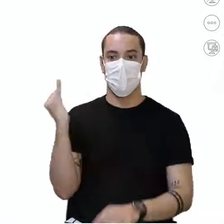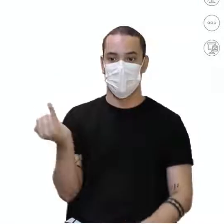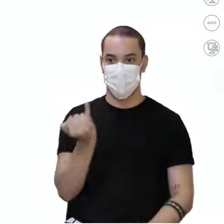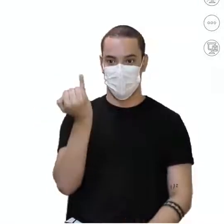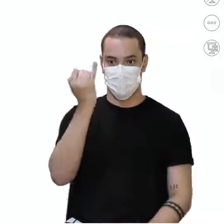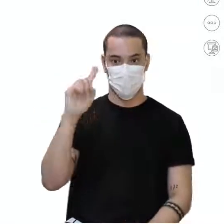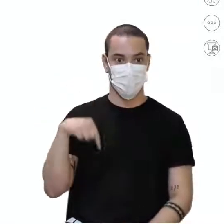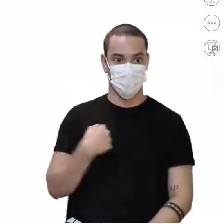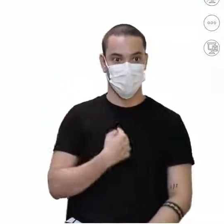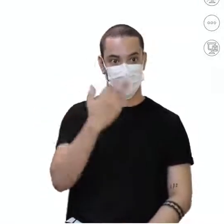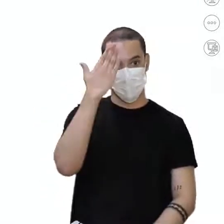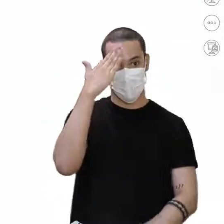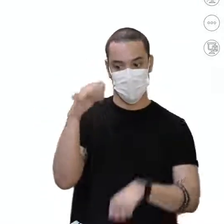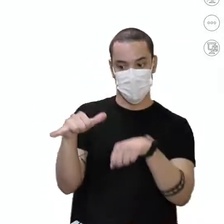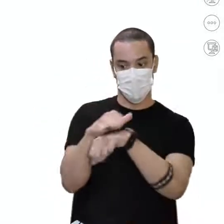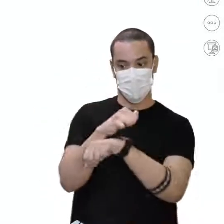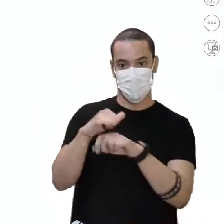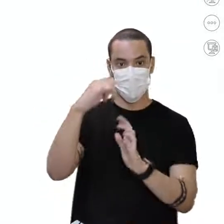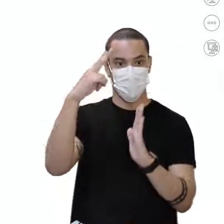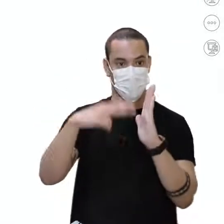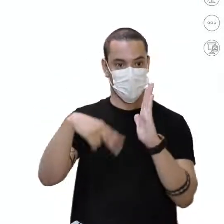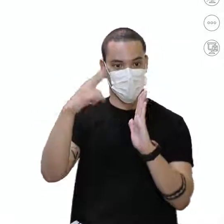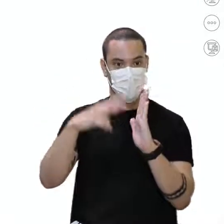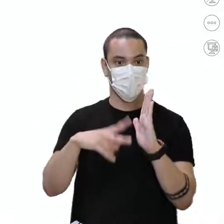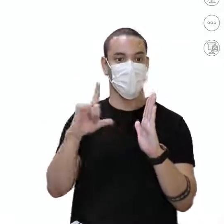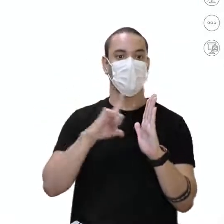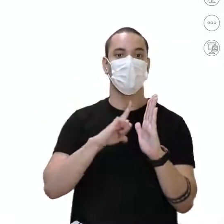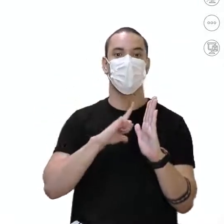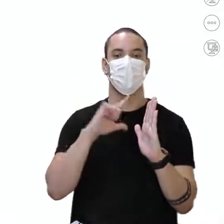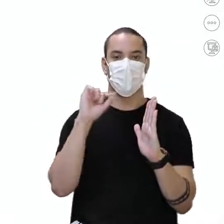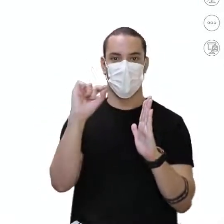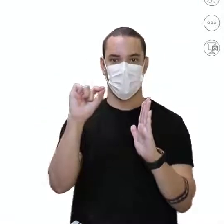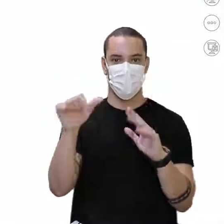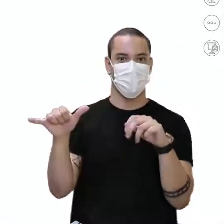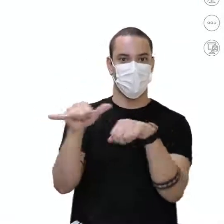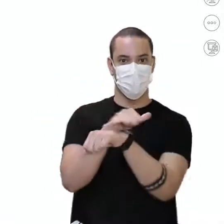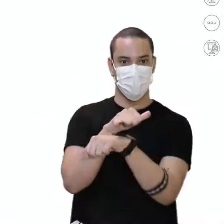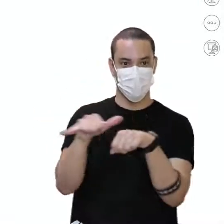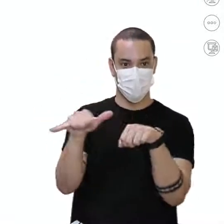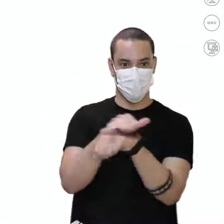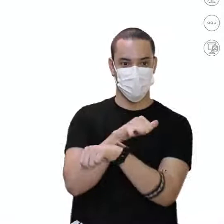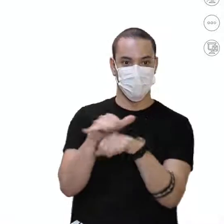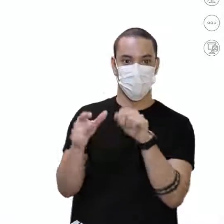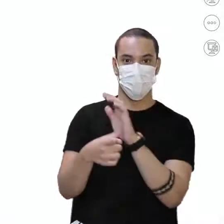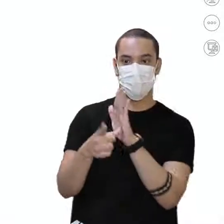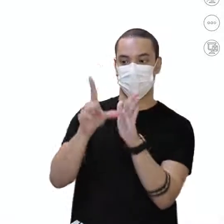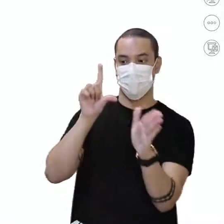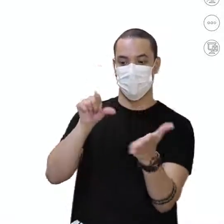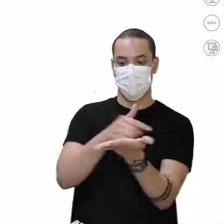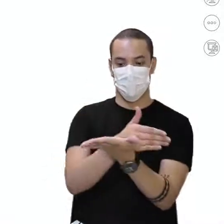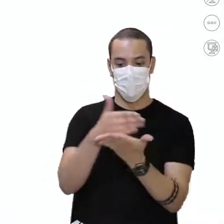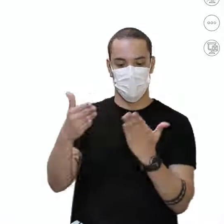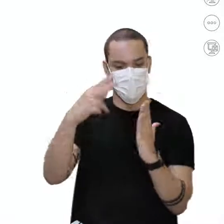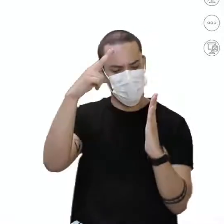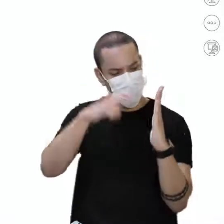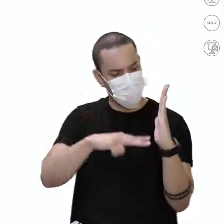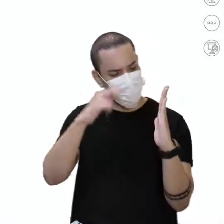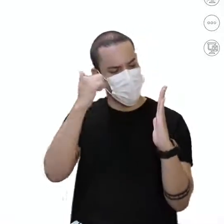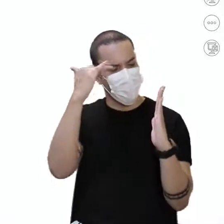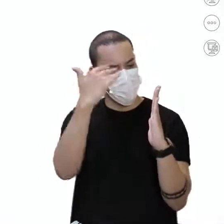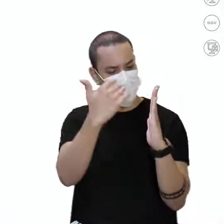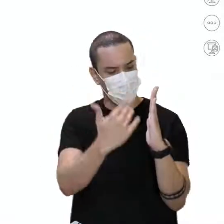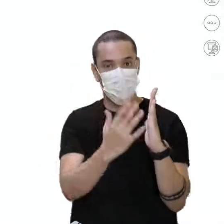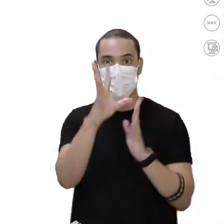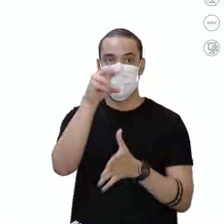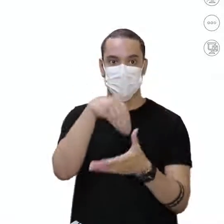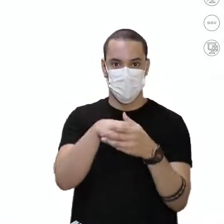importante essa estratégia de leitura, você ter o seu before reading, a sua estratégia antes de você começar a ler, a entrar de